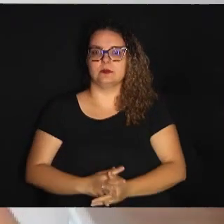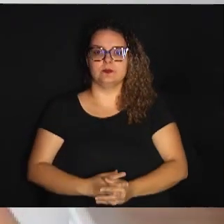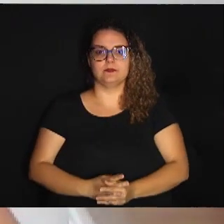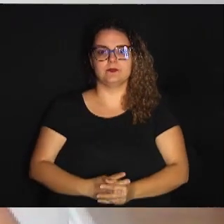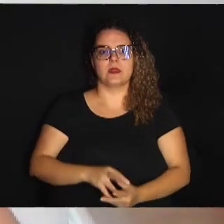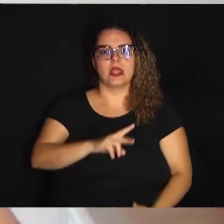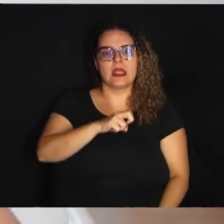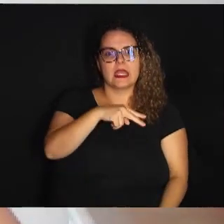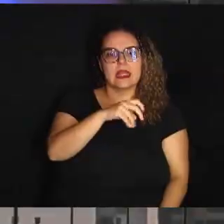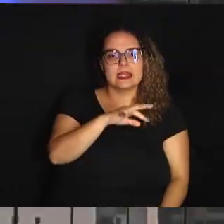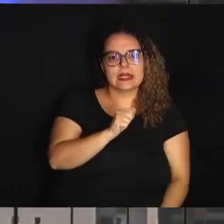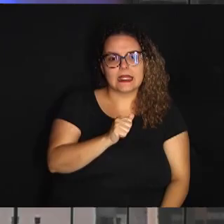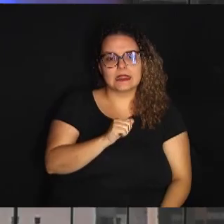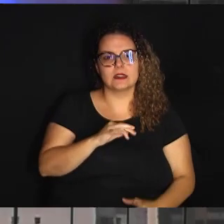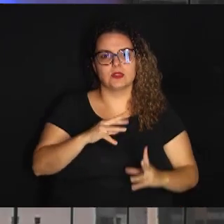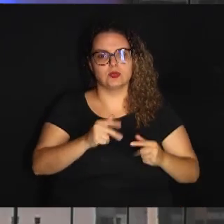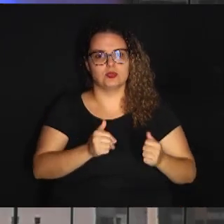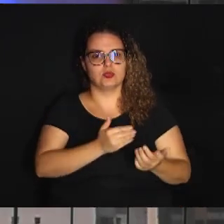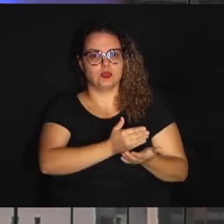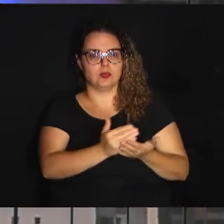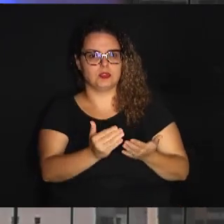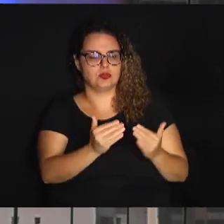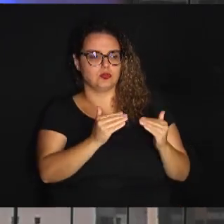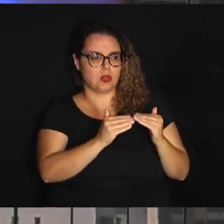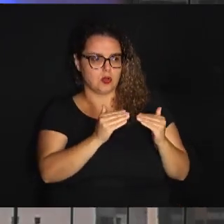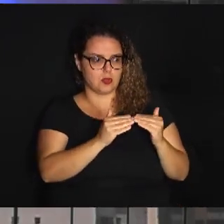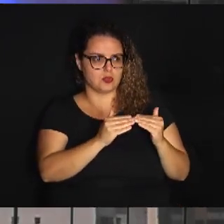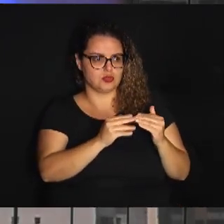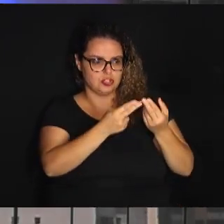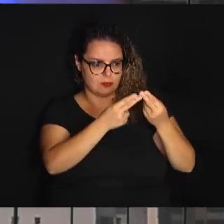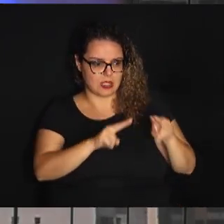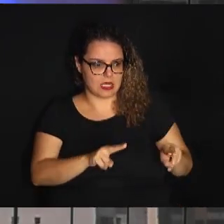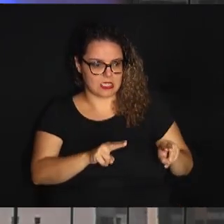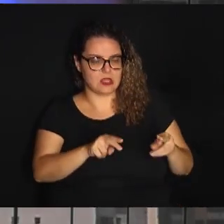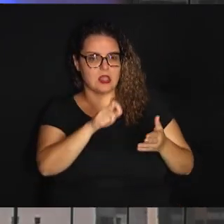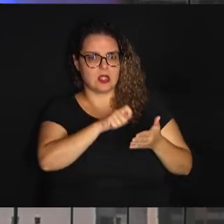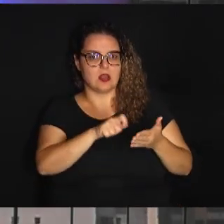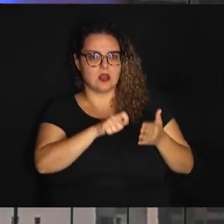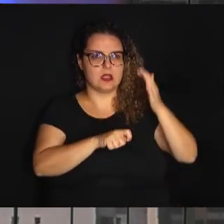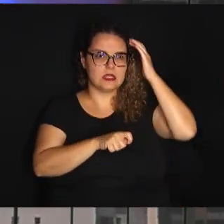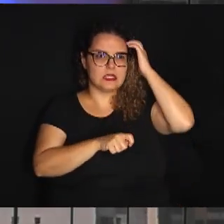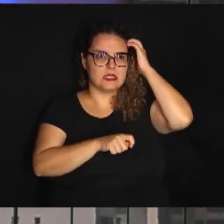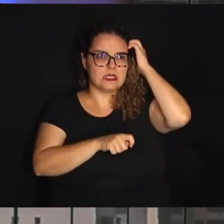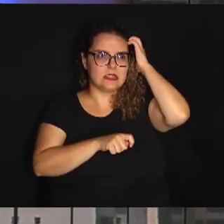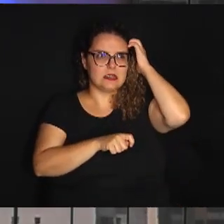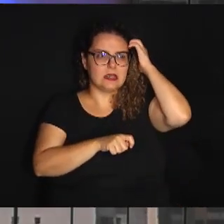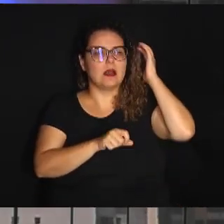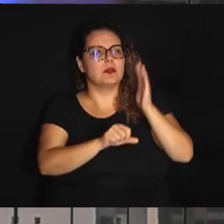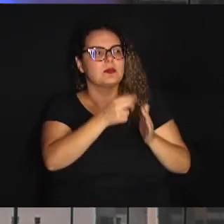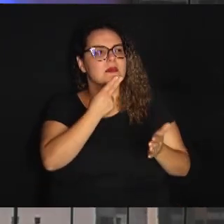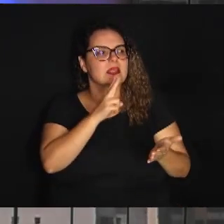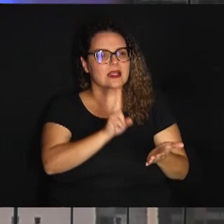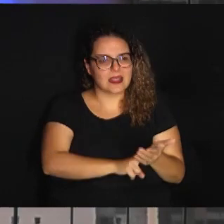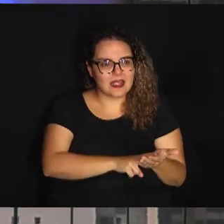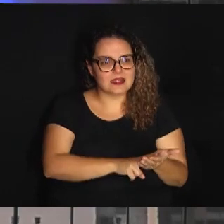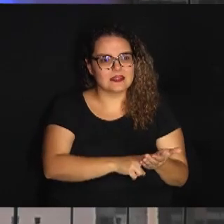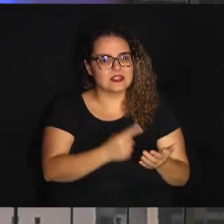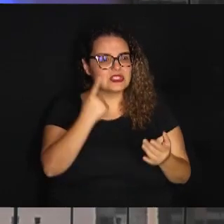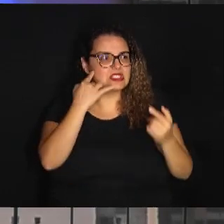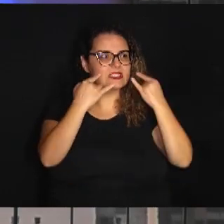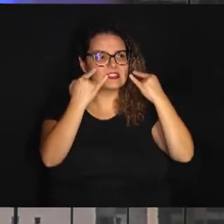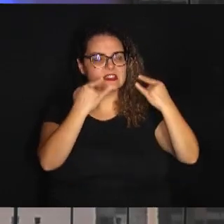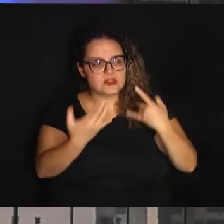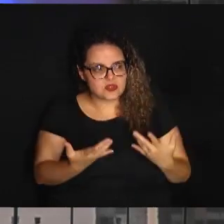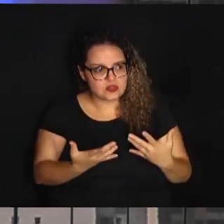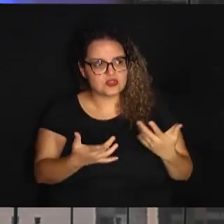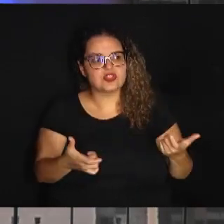ainda. Renata, e tudo começou no Acordo de Paris, não é isso? Que os países assinaram essa primeira carta de intenções de